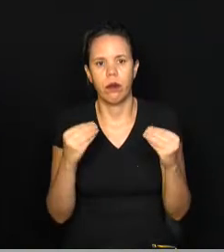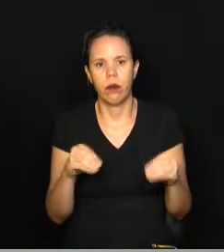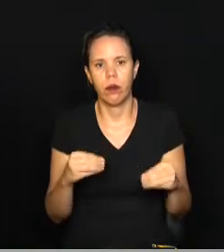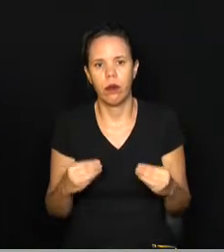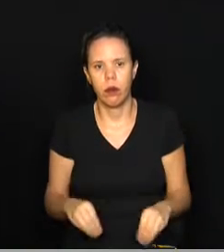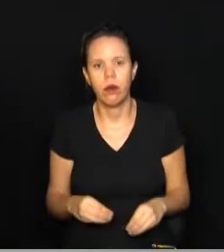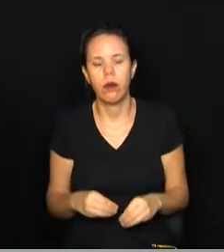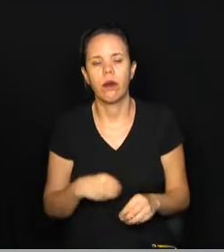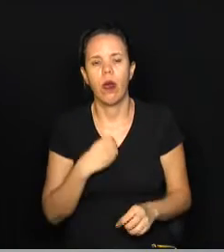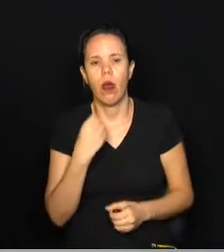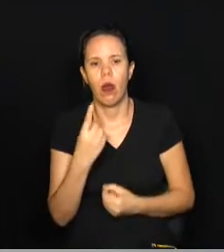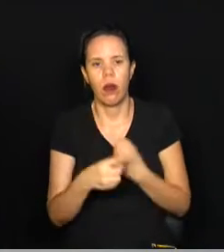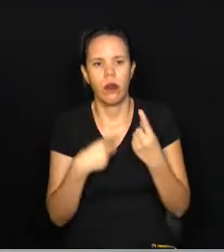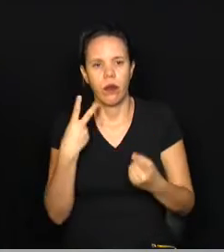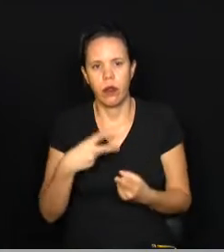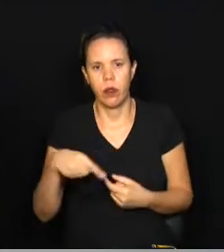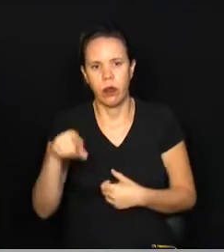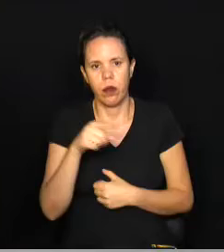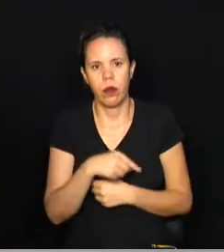que alguns vereadores